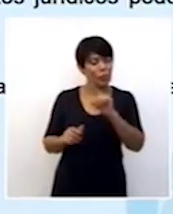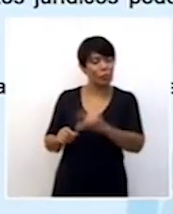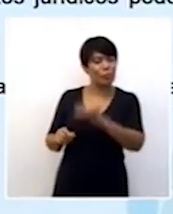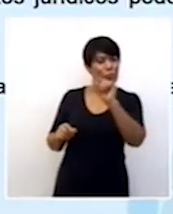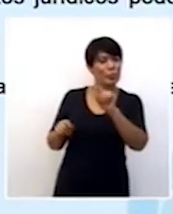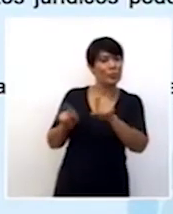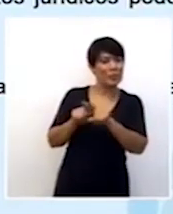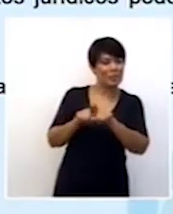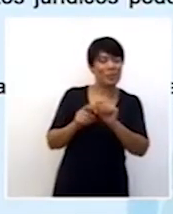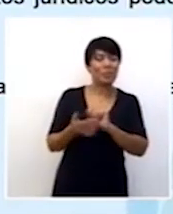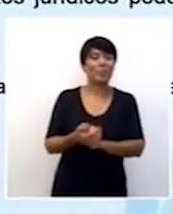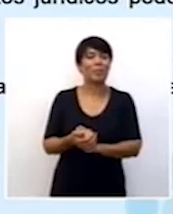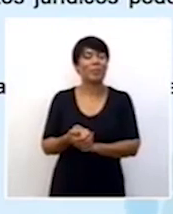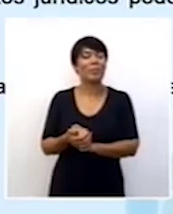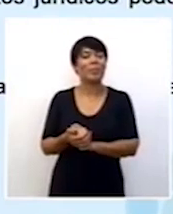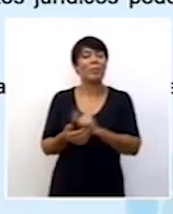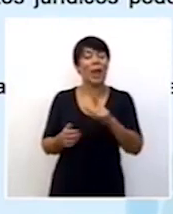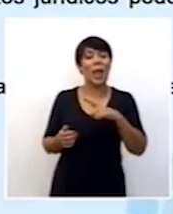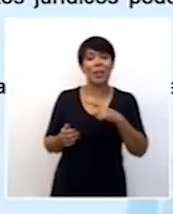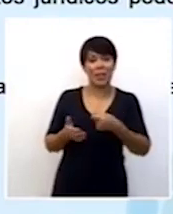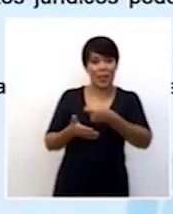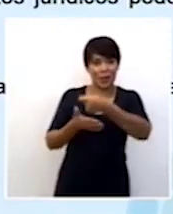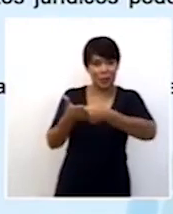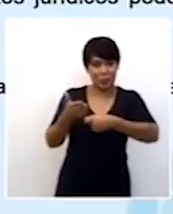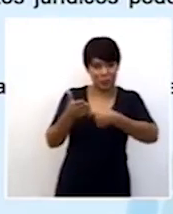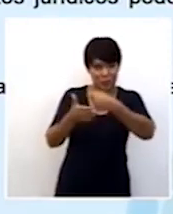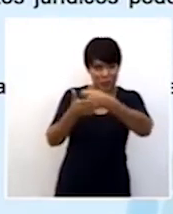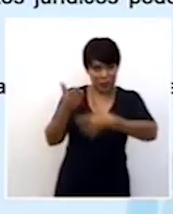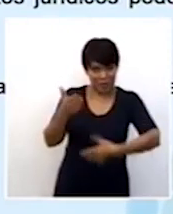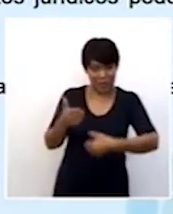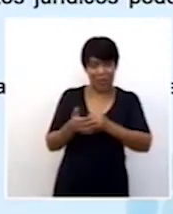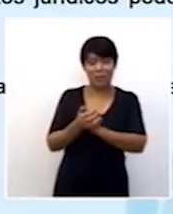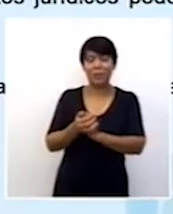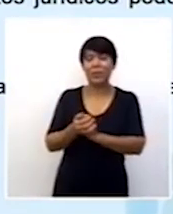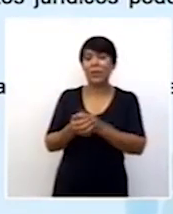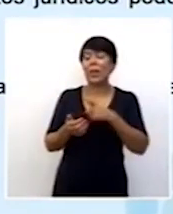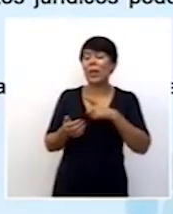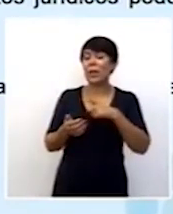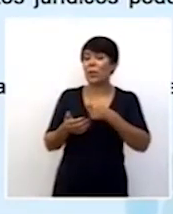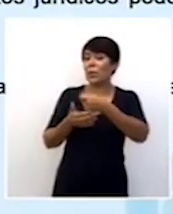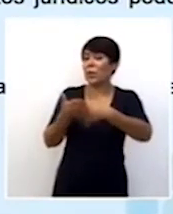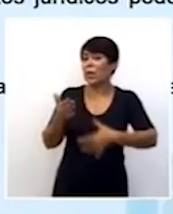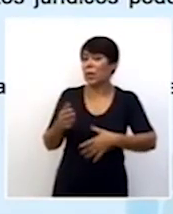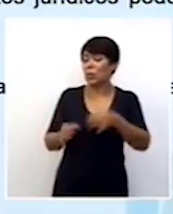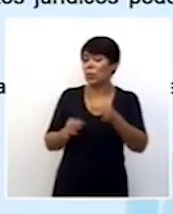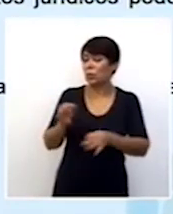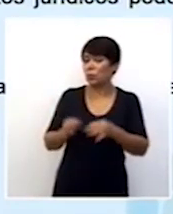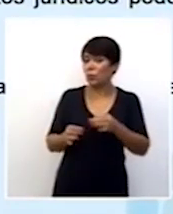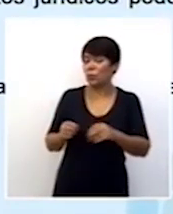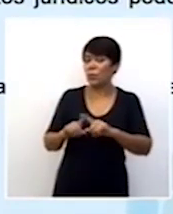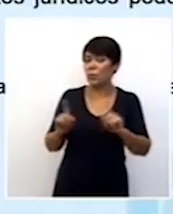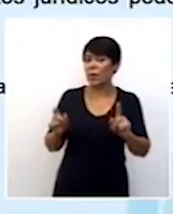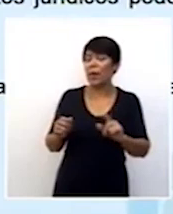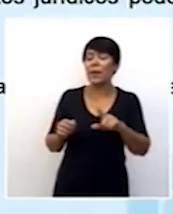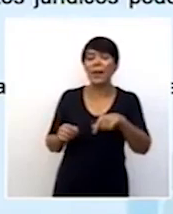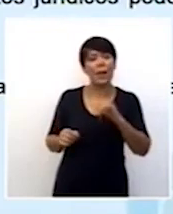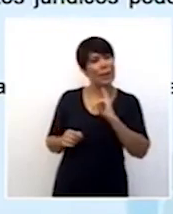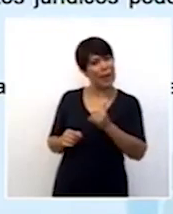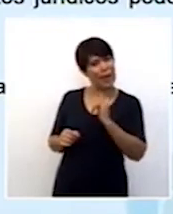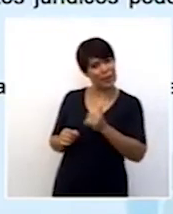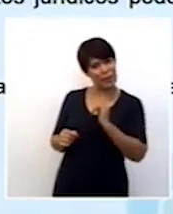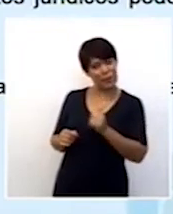gente tem aqui. Aquele texto, mesmo sendo escrito num formato de texto jurídico, sendo uma narrativa,